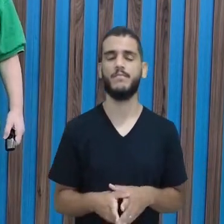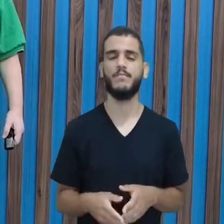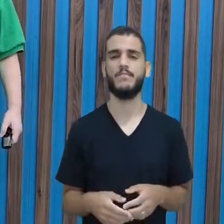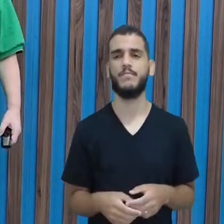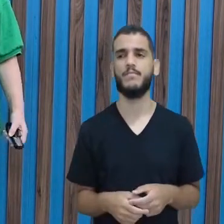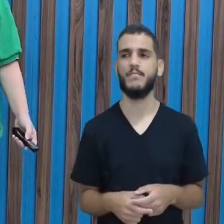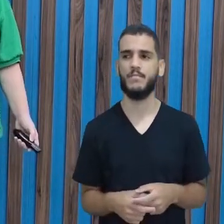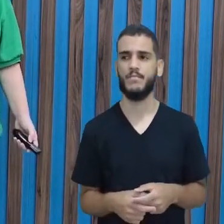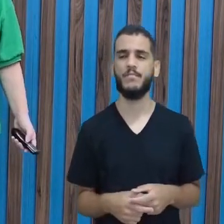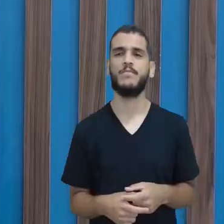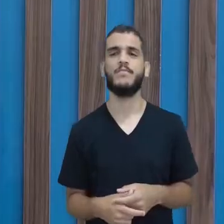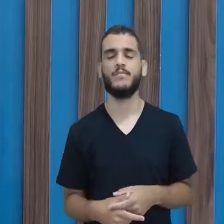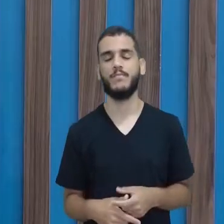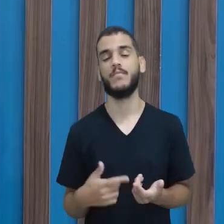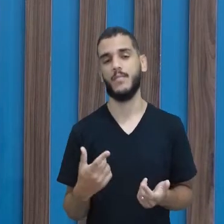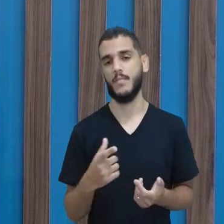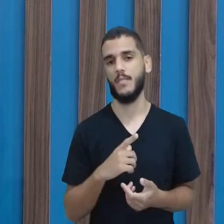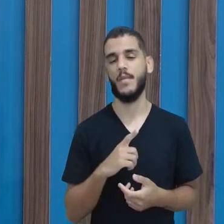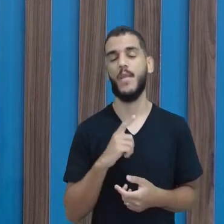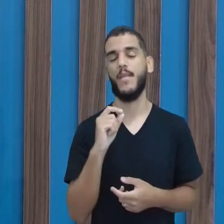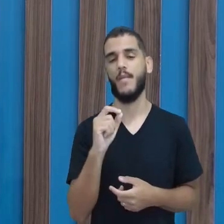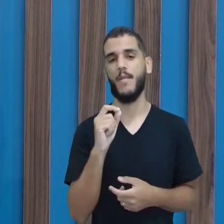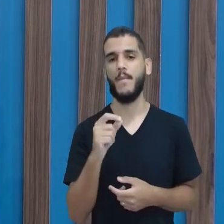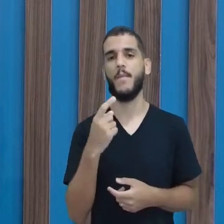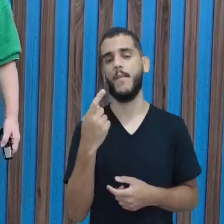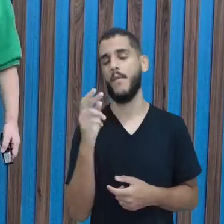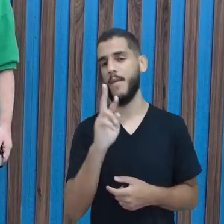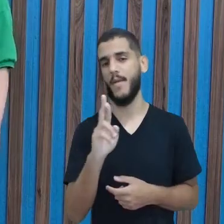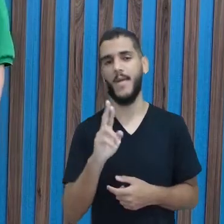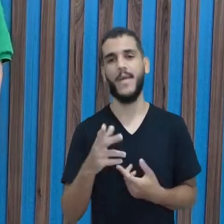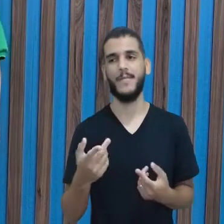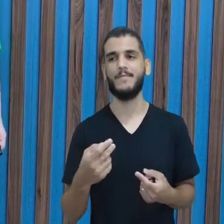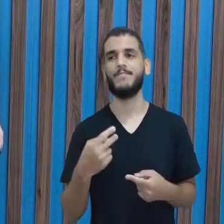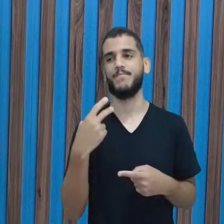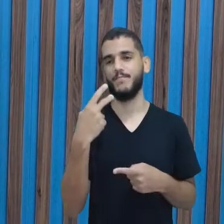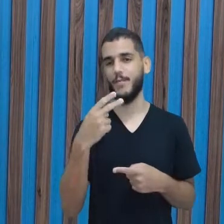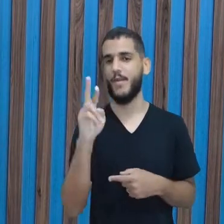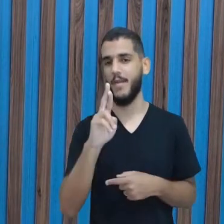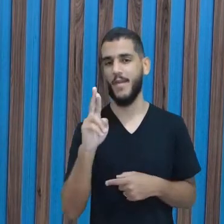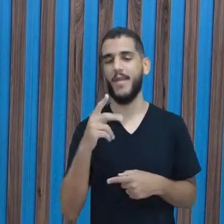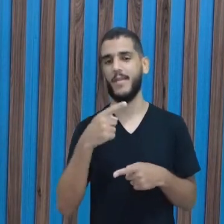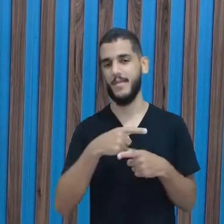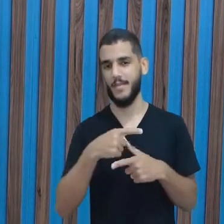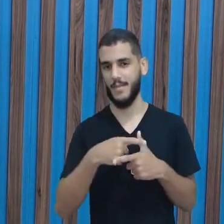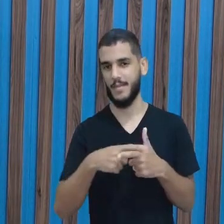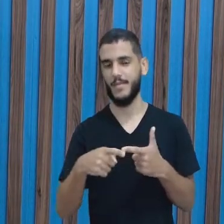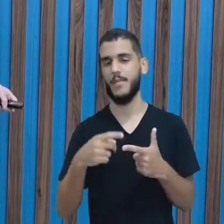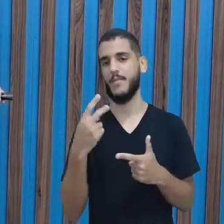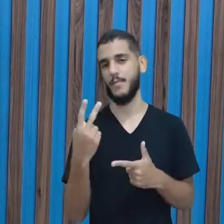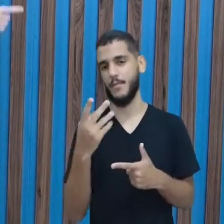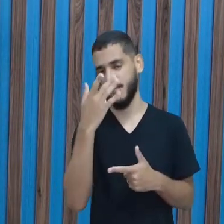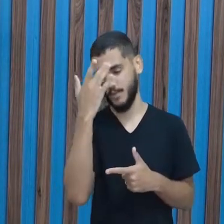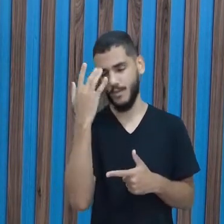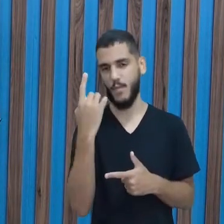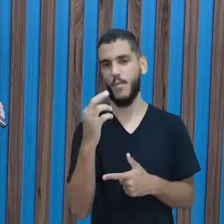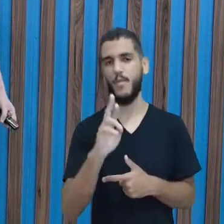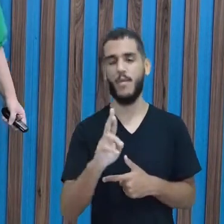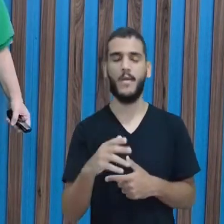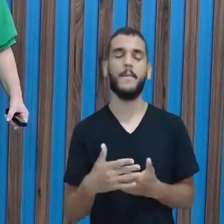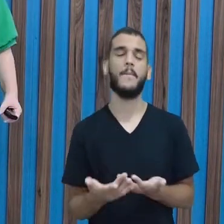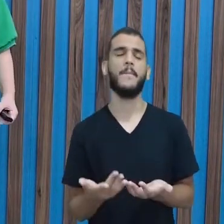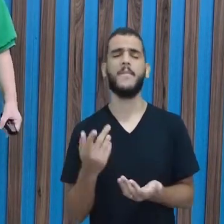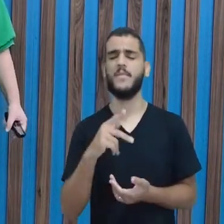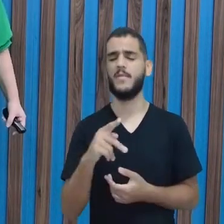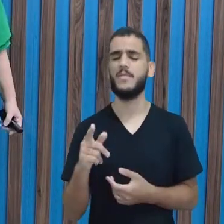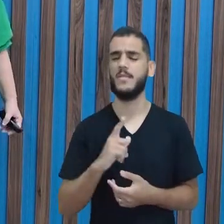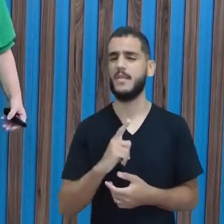para cada. R$1 para cada, certo, pessoal? É. E aí, Marta, tem alguém aí,